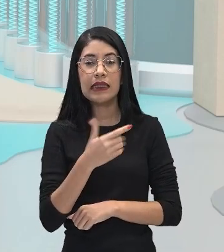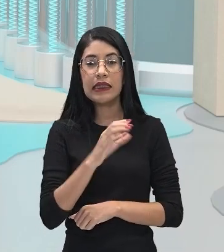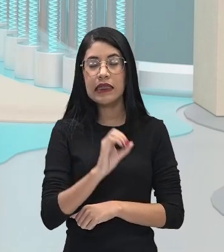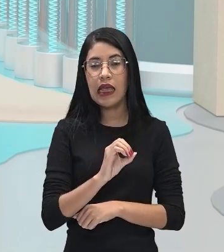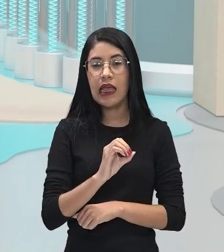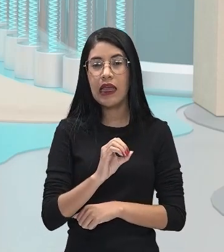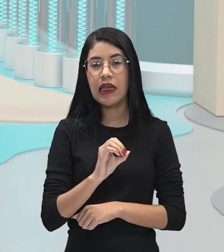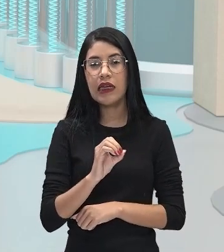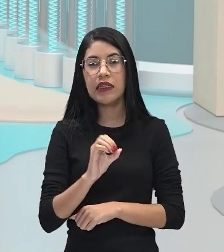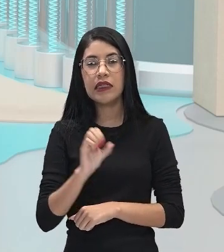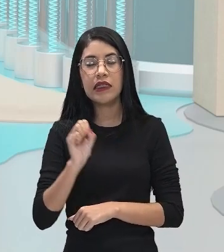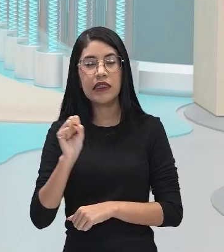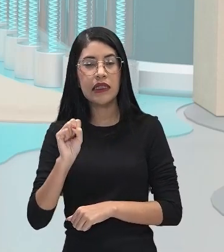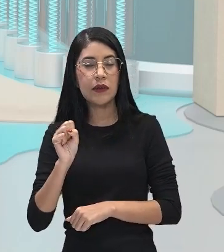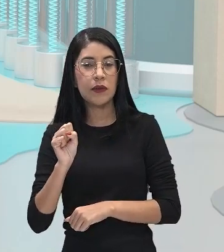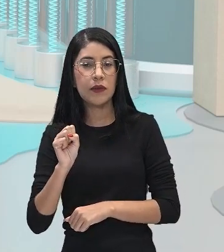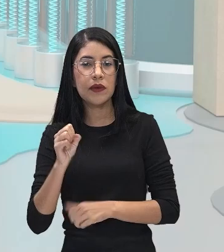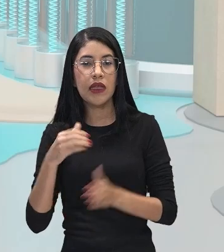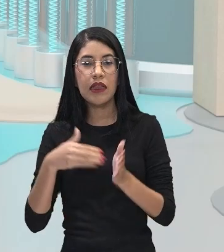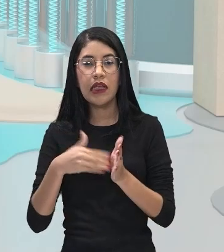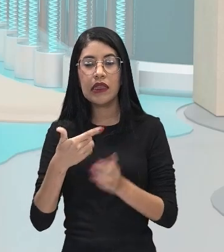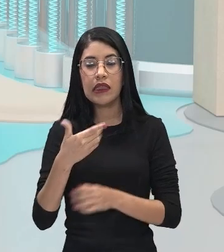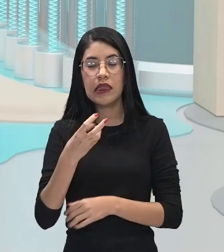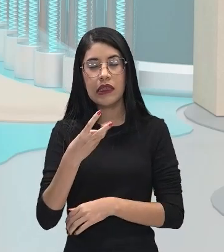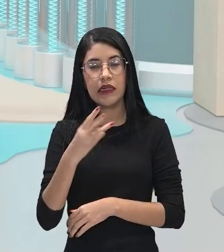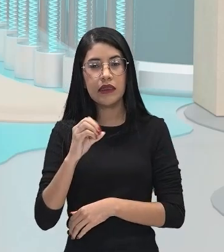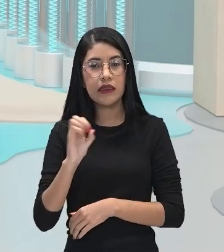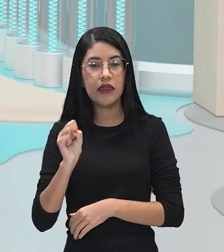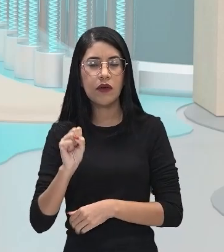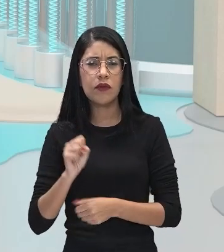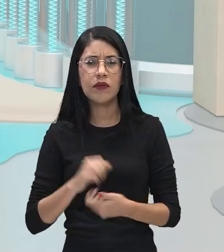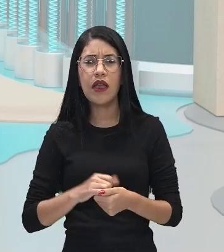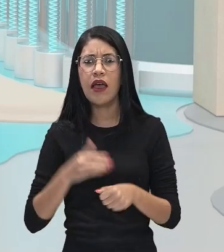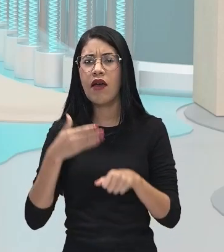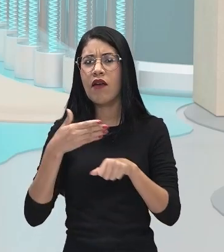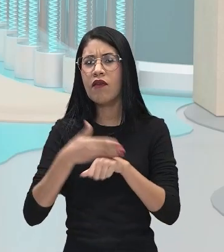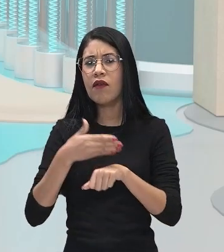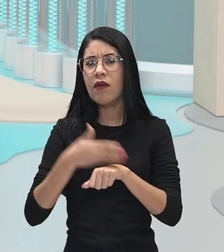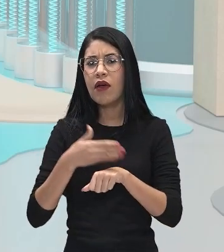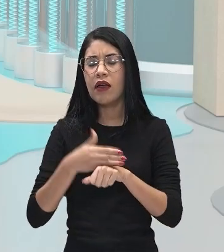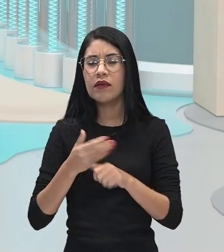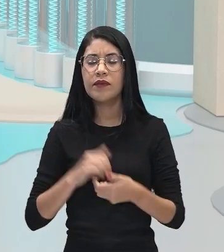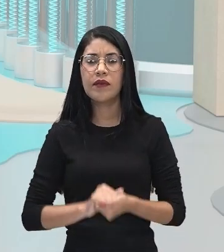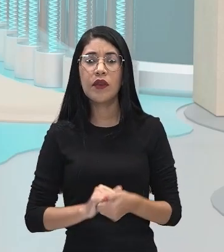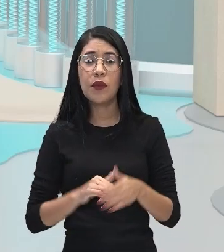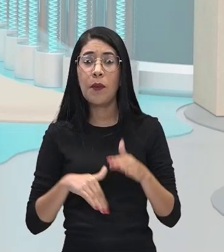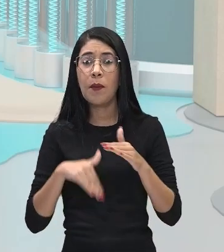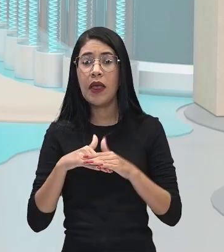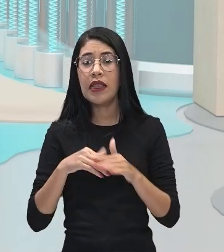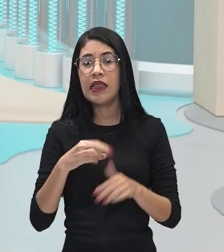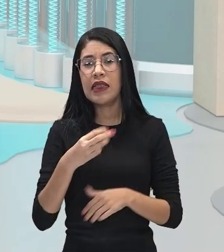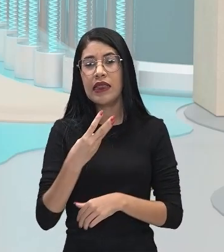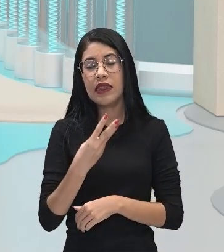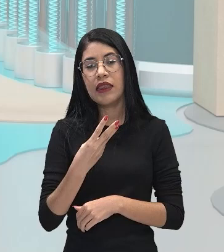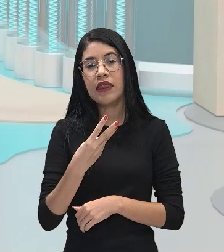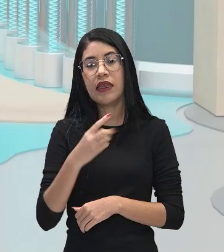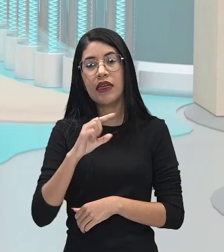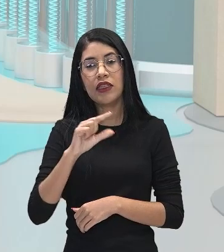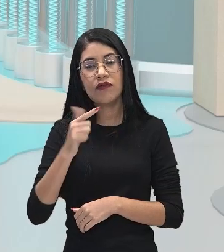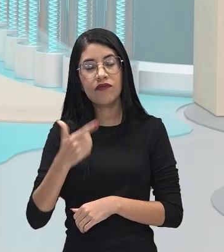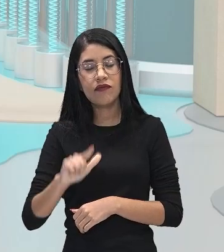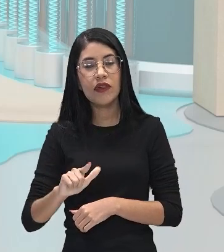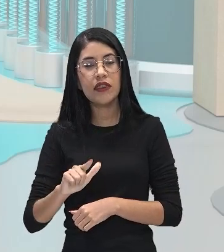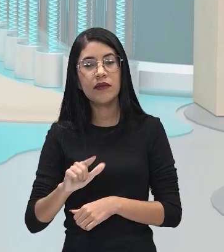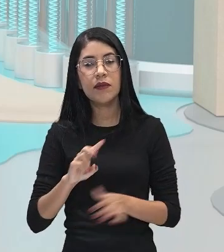30 segundos. Qual é a frequência que eu devo fazer essa prática? Mínimo de 3 vezes na semana.